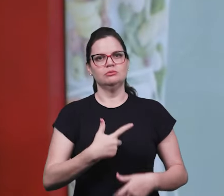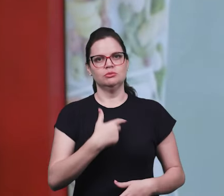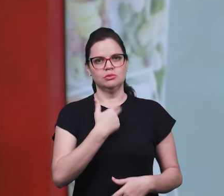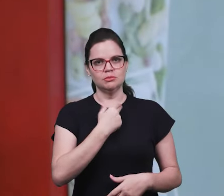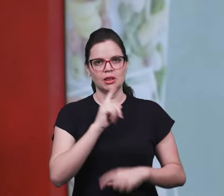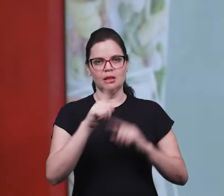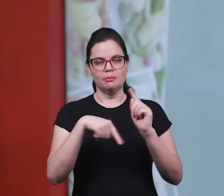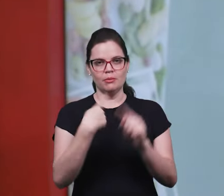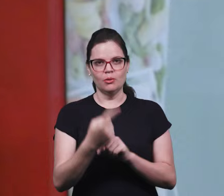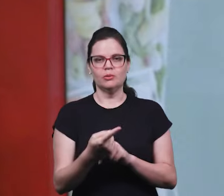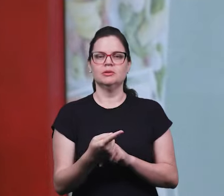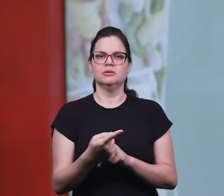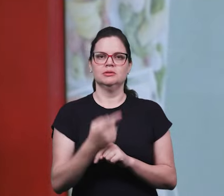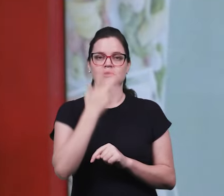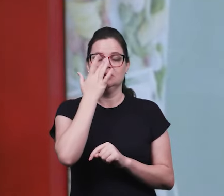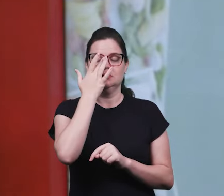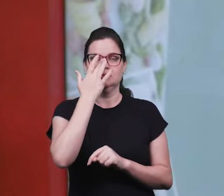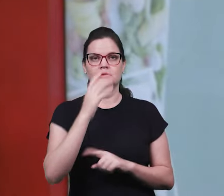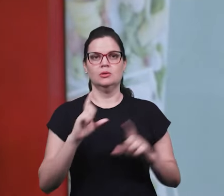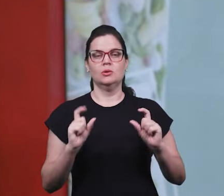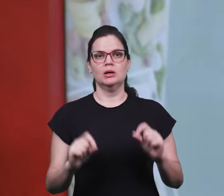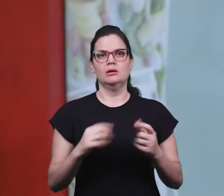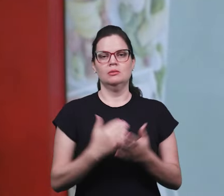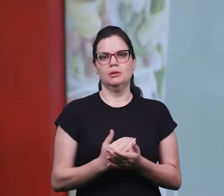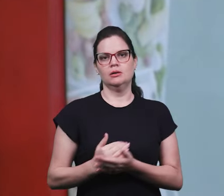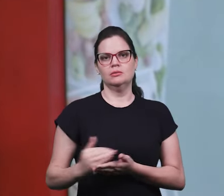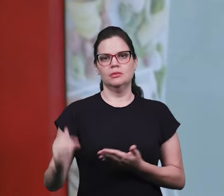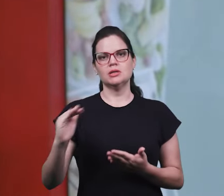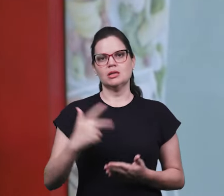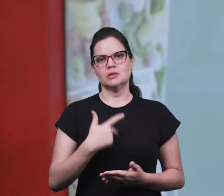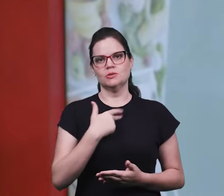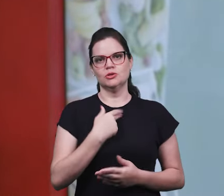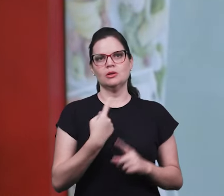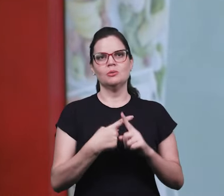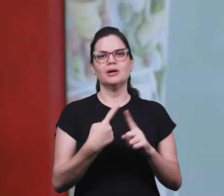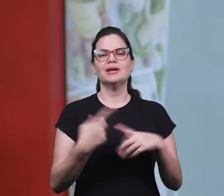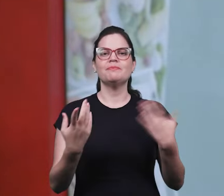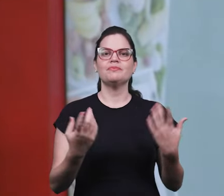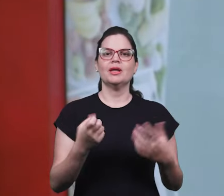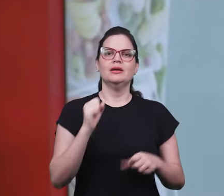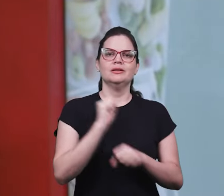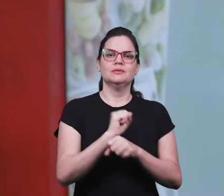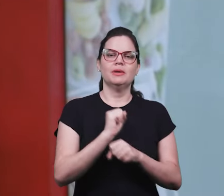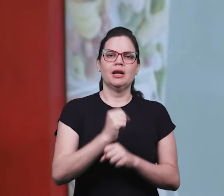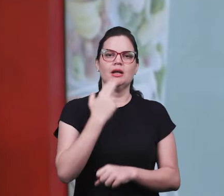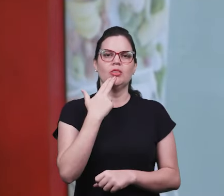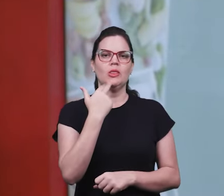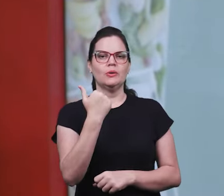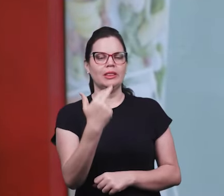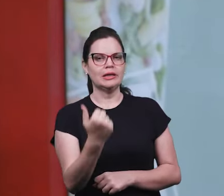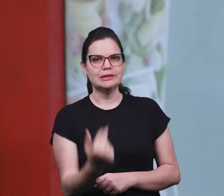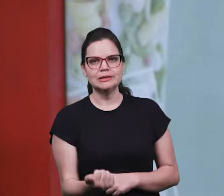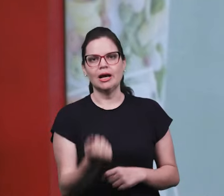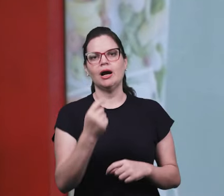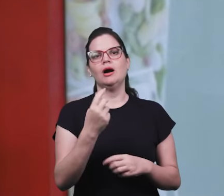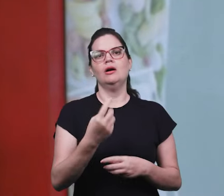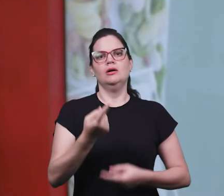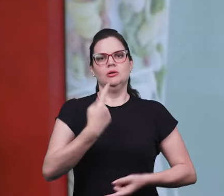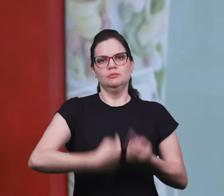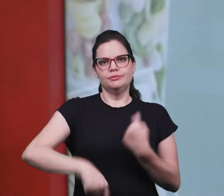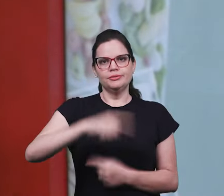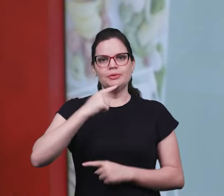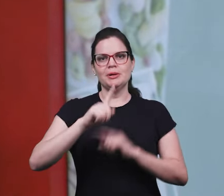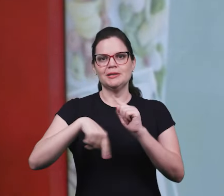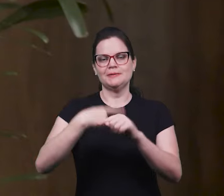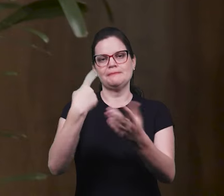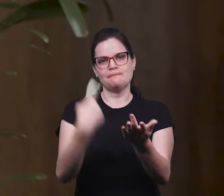dias que precisa para poder poder fazer a cirurgia e não ter que esperar recuperar o estado nutricional para então marcar a